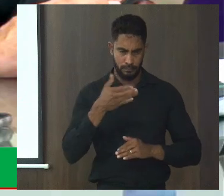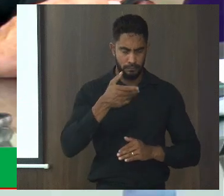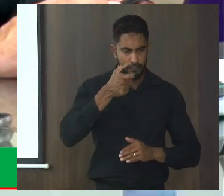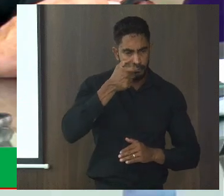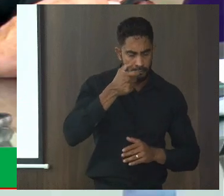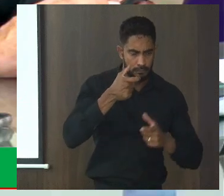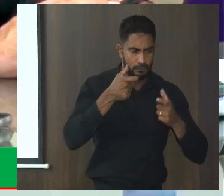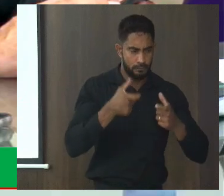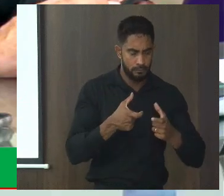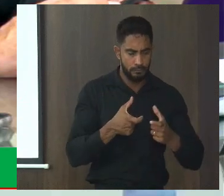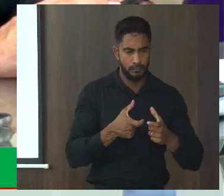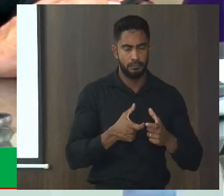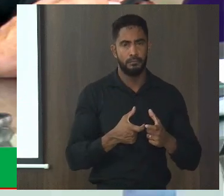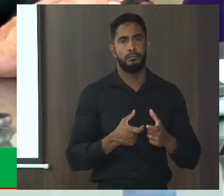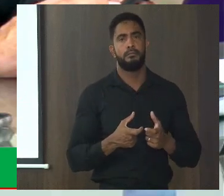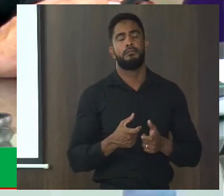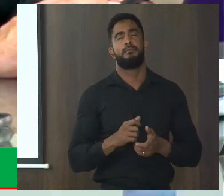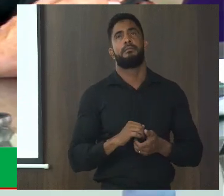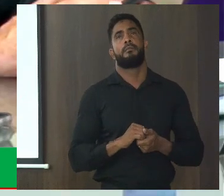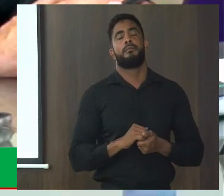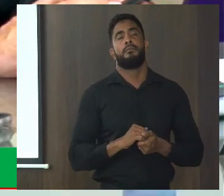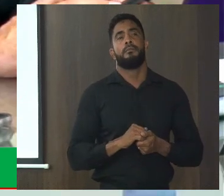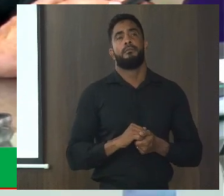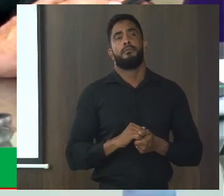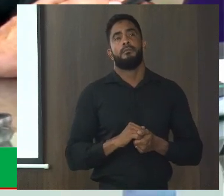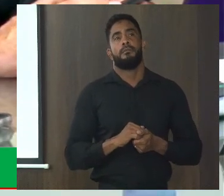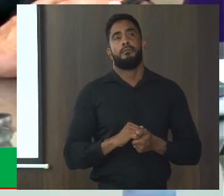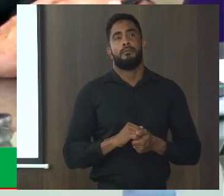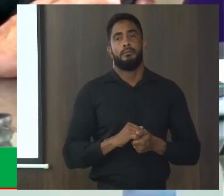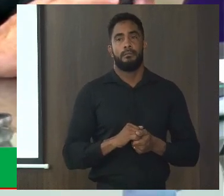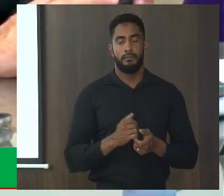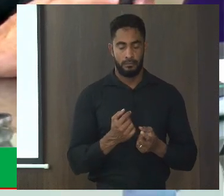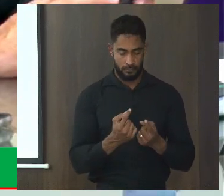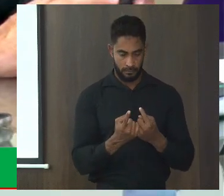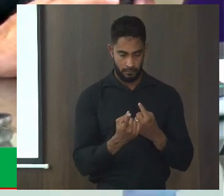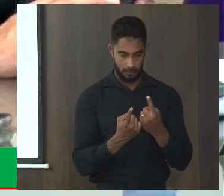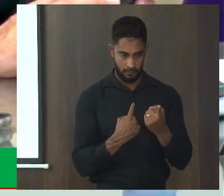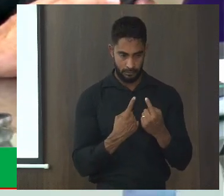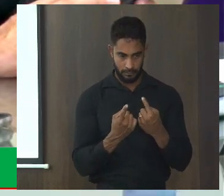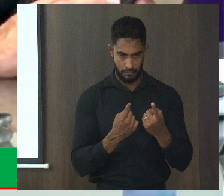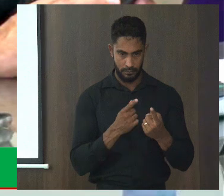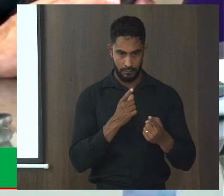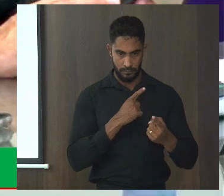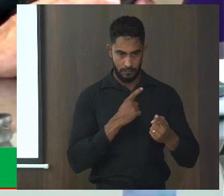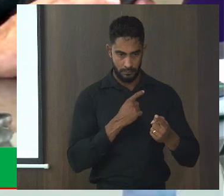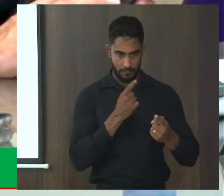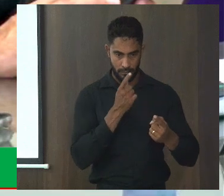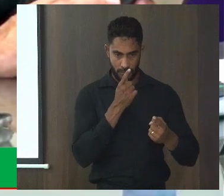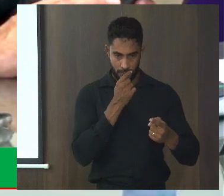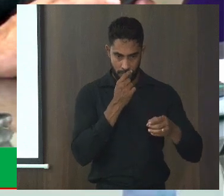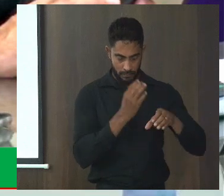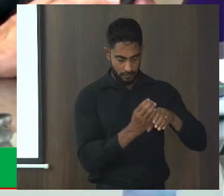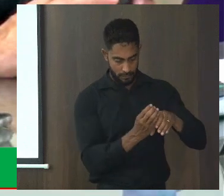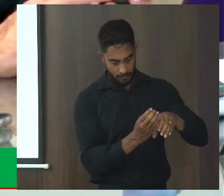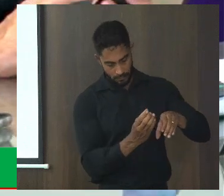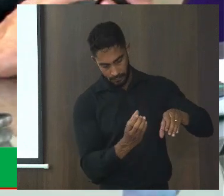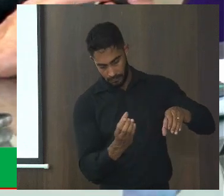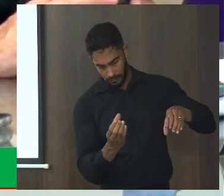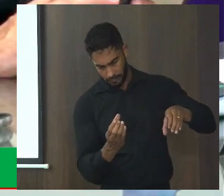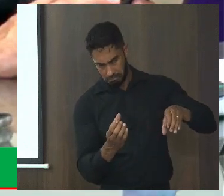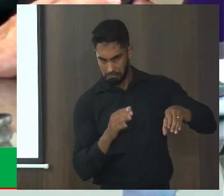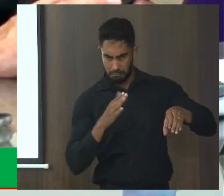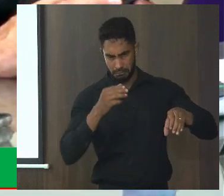fui aonde a mineradora, que tem uma permissão de entrar. Só que da estrada lá, a gente via um cano, né, um cano saindo, jorrando, um cano de